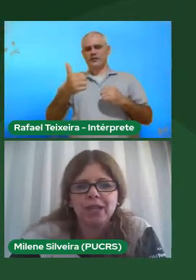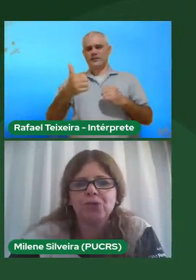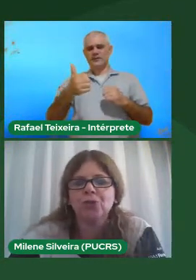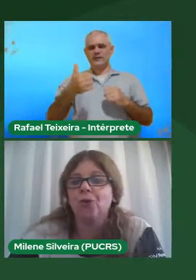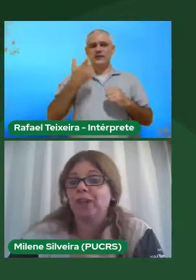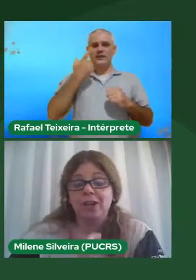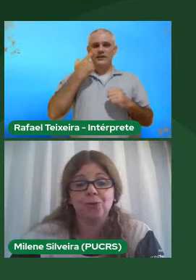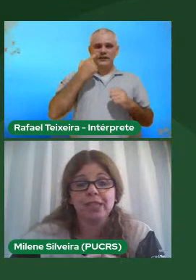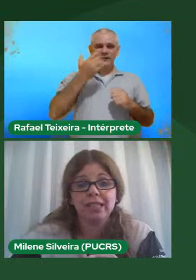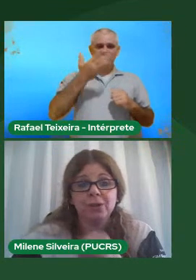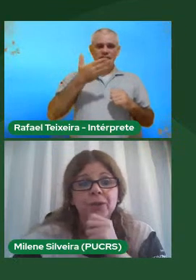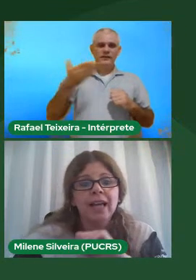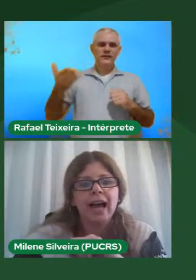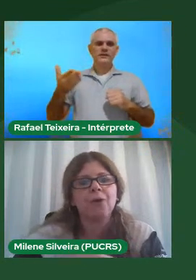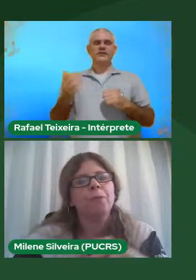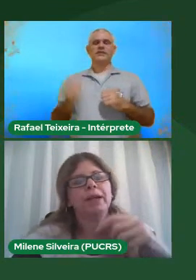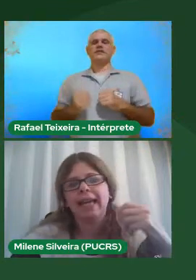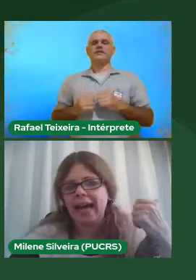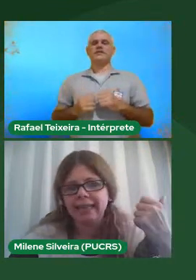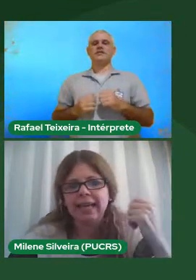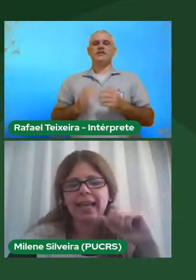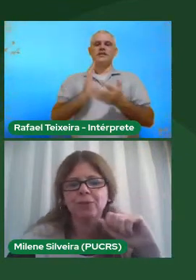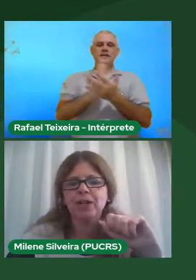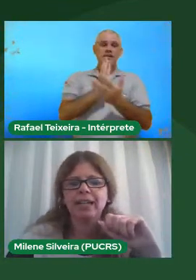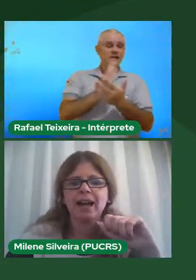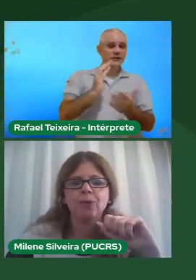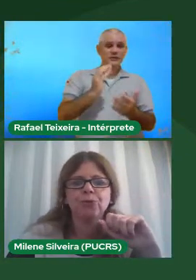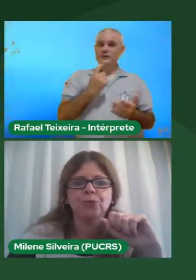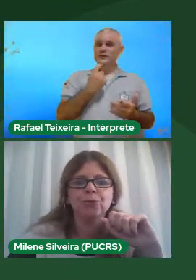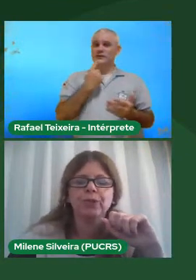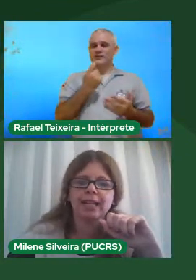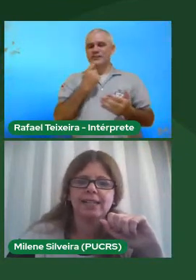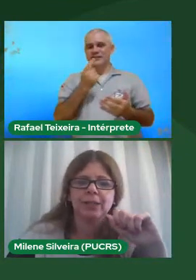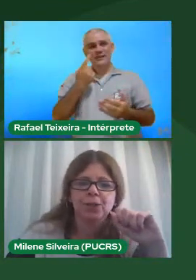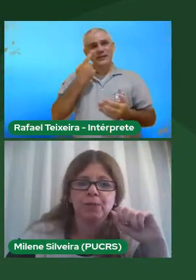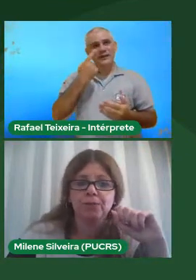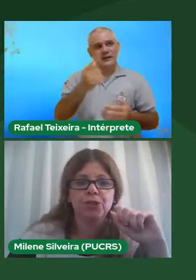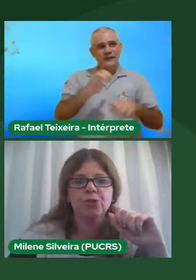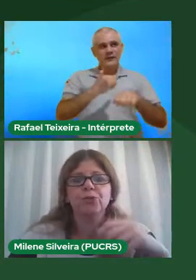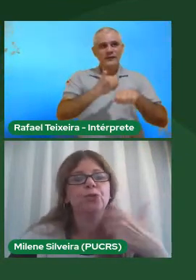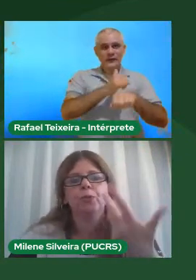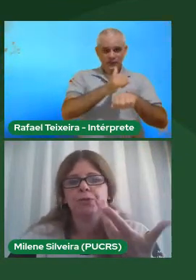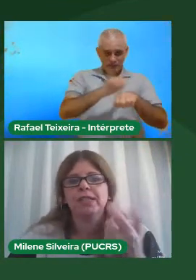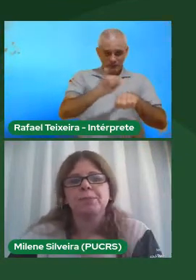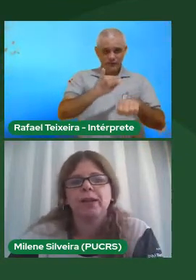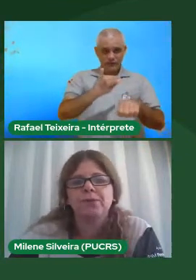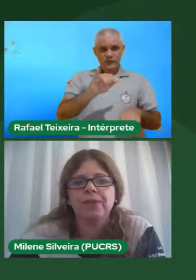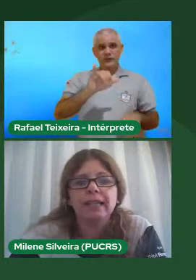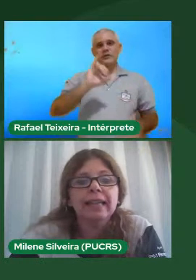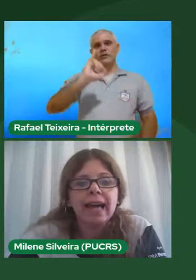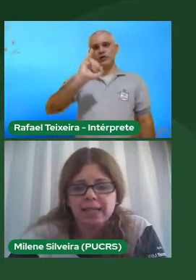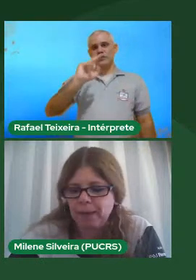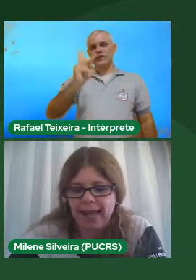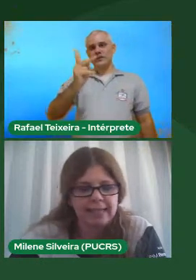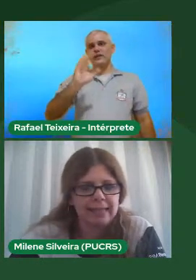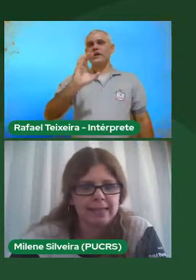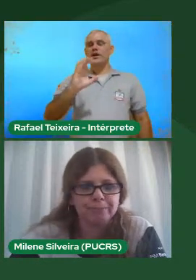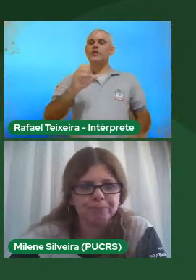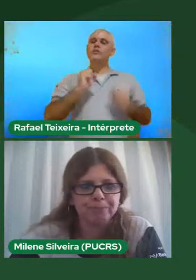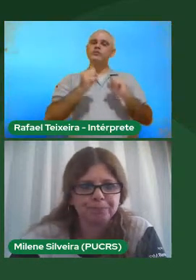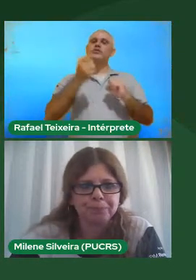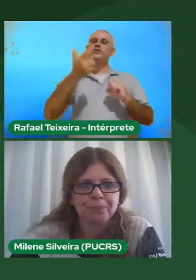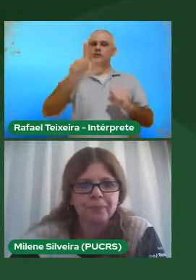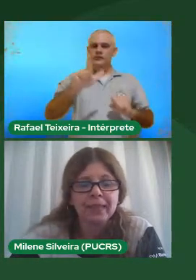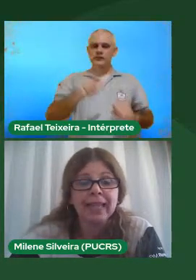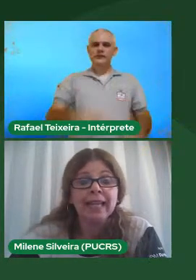nosso evento de novo. Quem não conseguiu acompanhar, está lá no canal do IHC 2021 no YouTube e vocês podem ver as palestras.